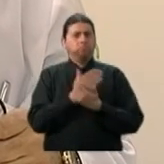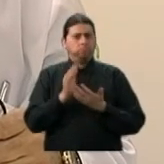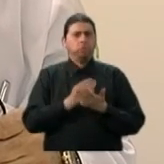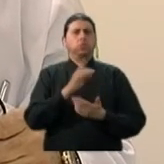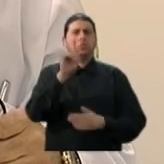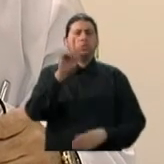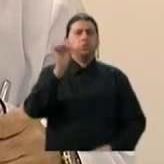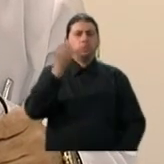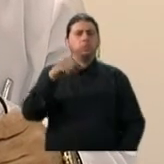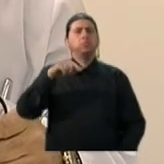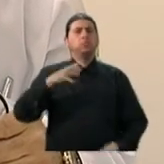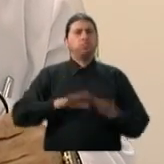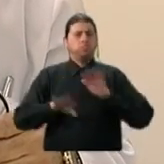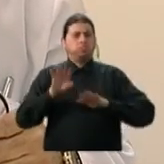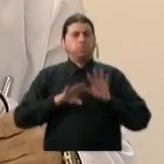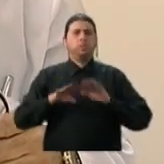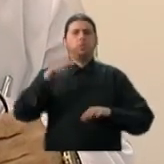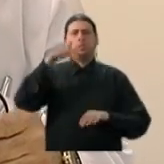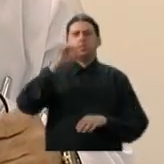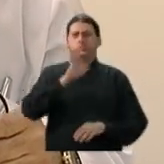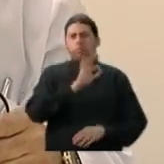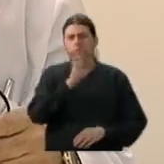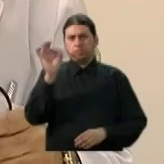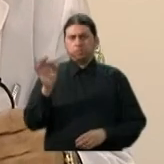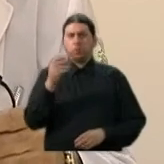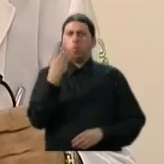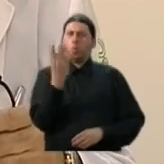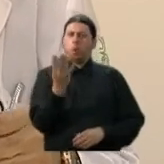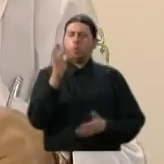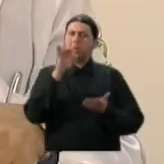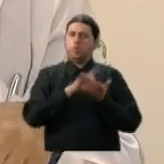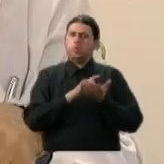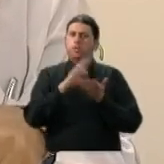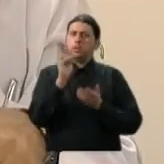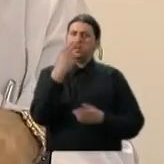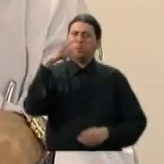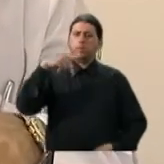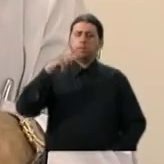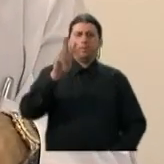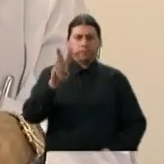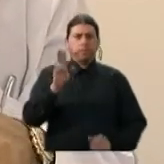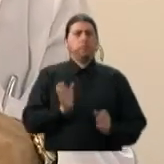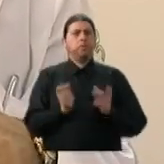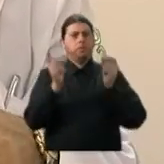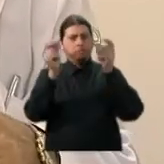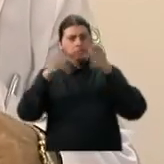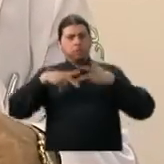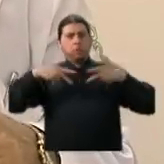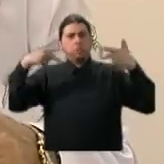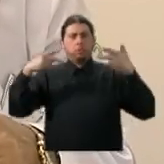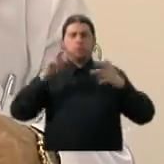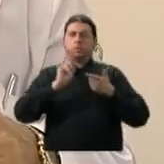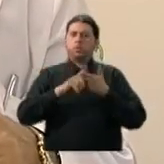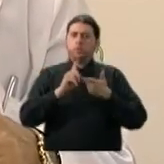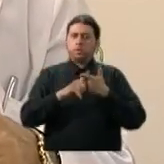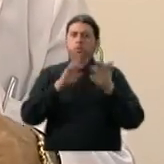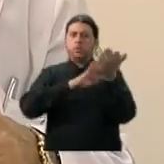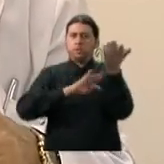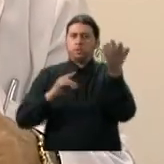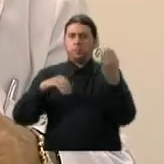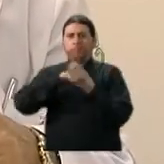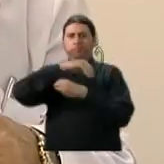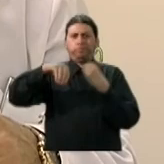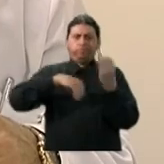mais 70%, ou seja, de cada 4 casos é pelo HPV, que conforme o DNA deles, então foi tipado pela